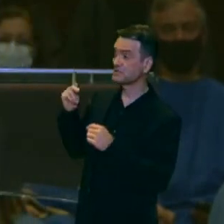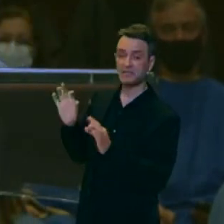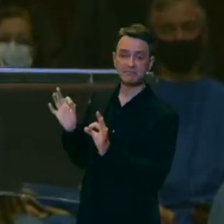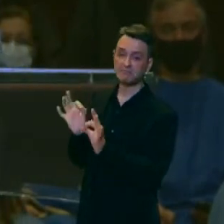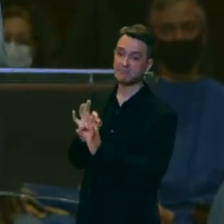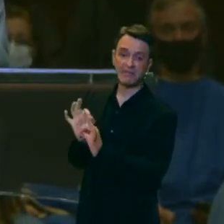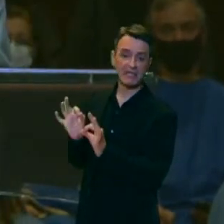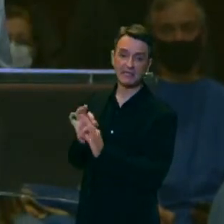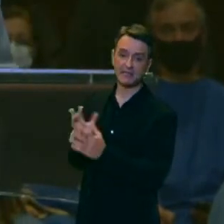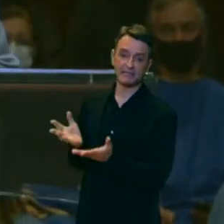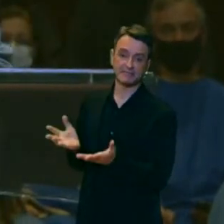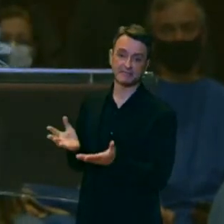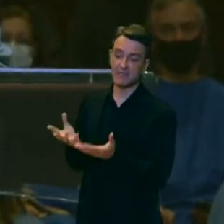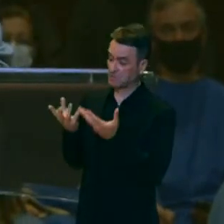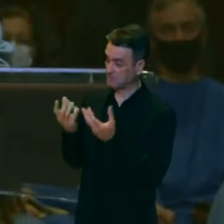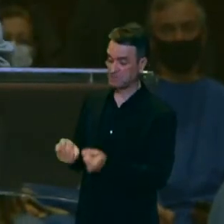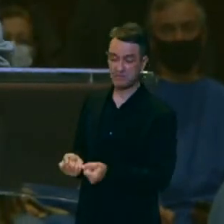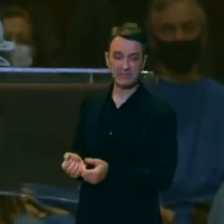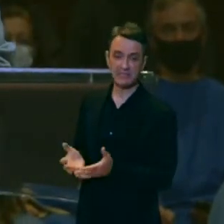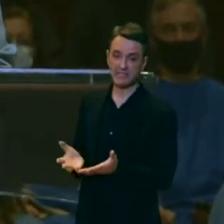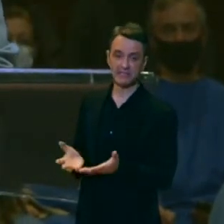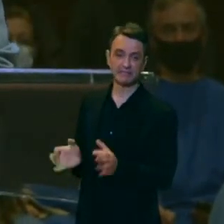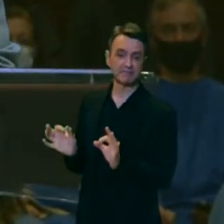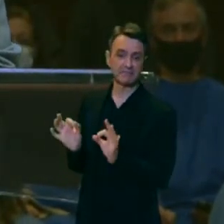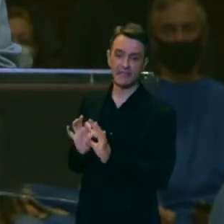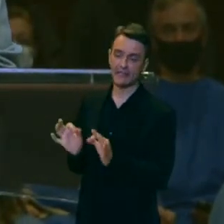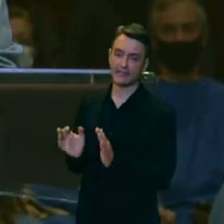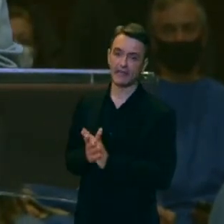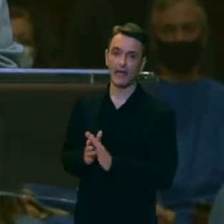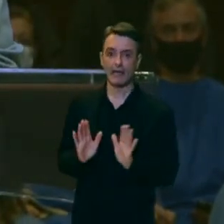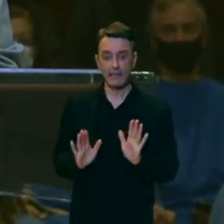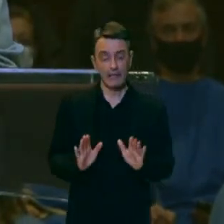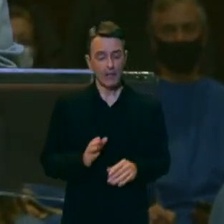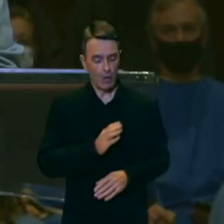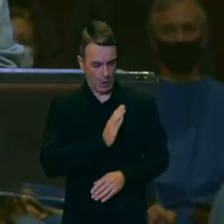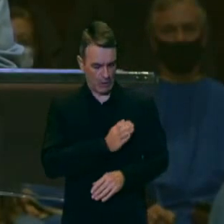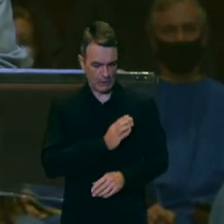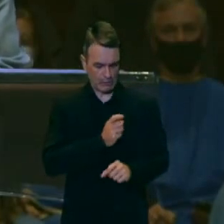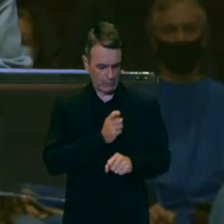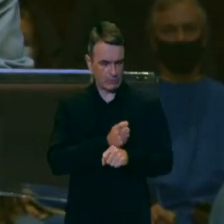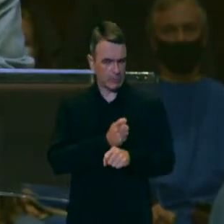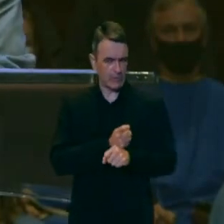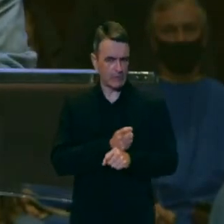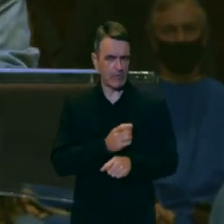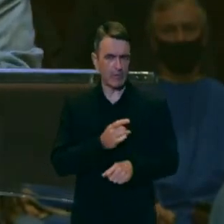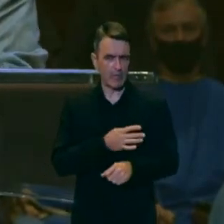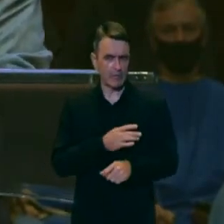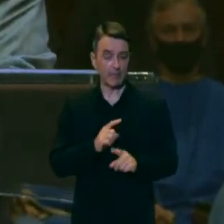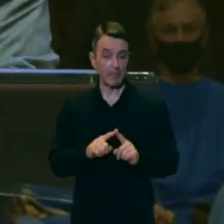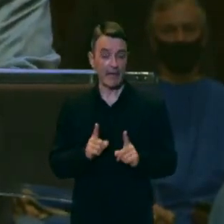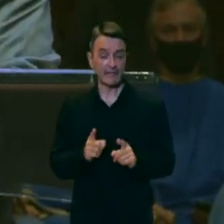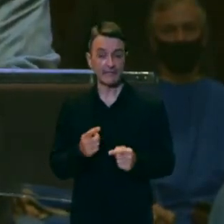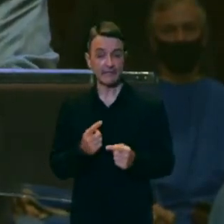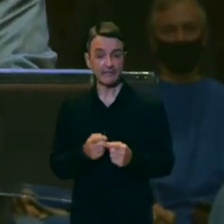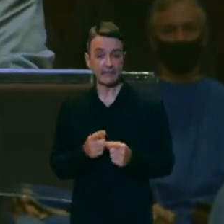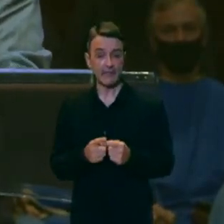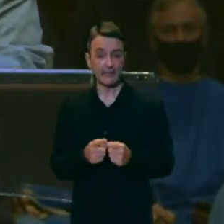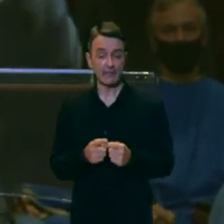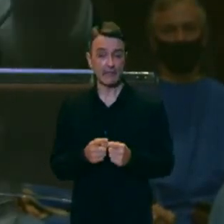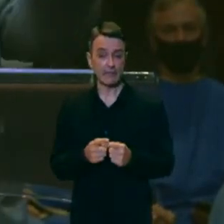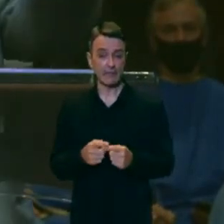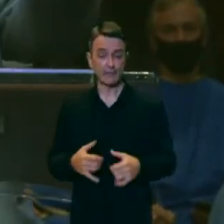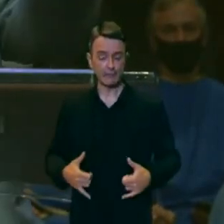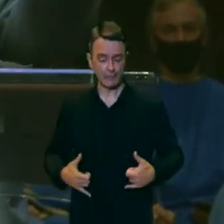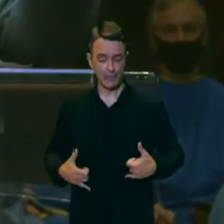Mas o coração não se endurece somente por causa do medo, mas também por causa do orgulho.